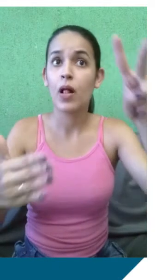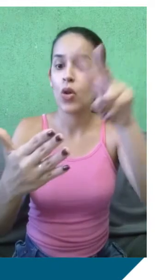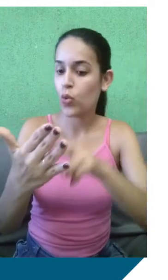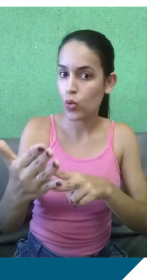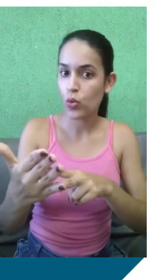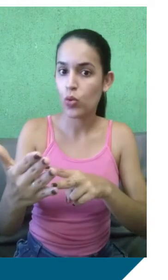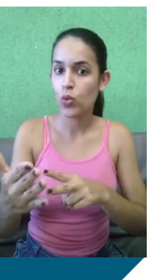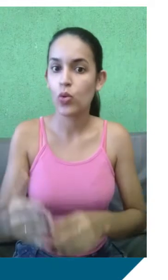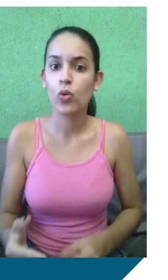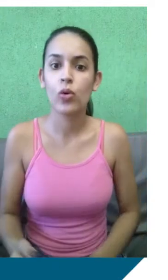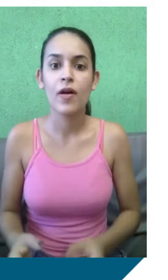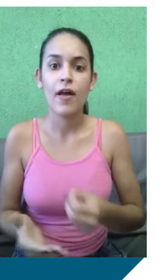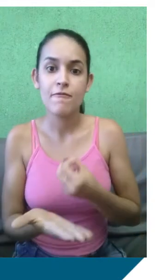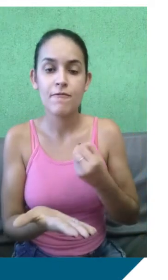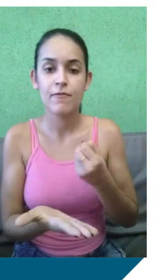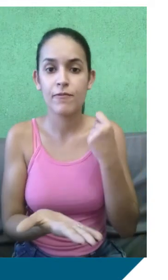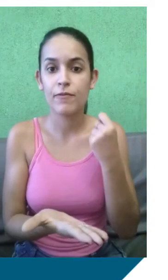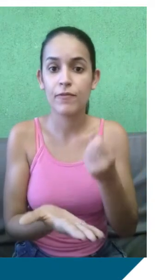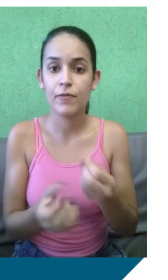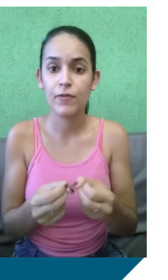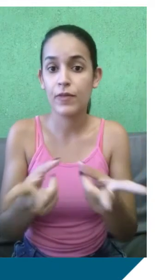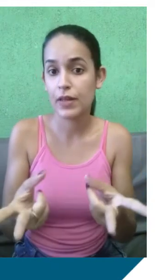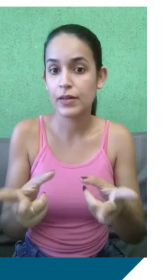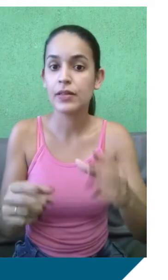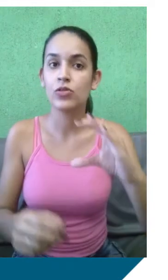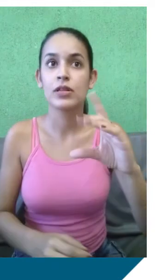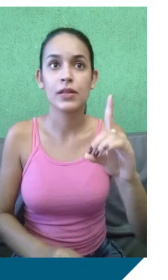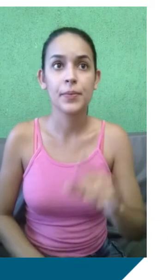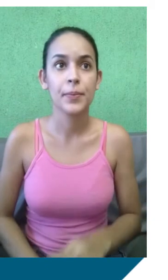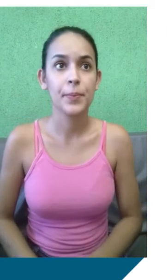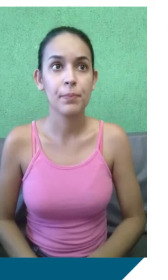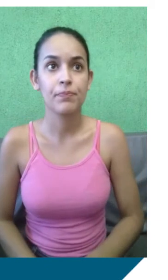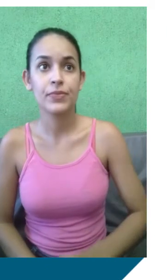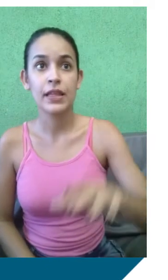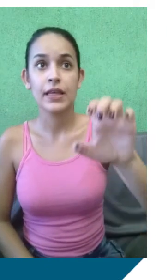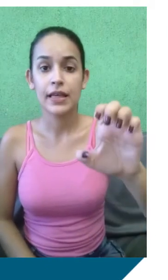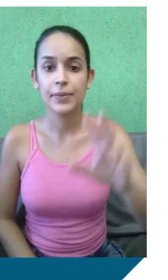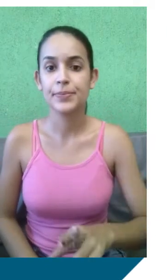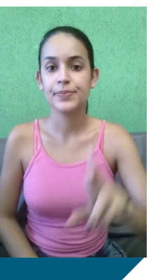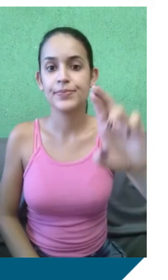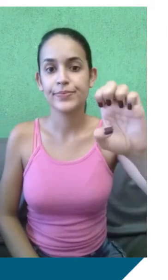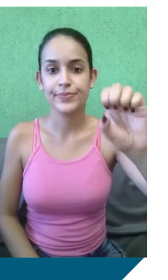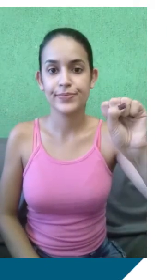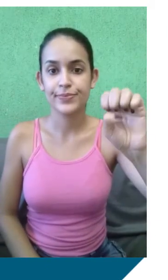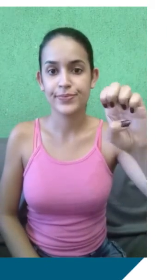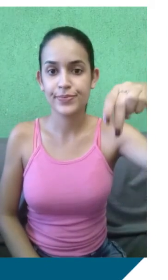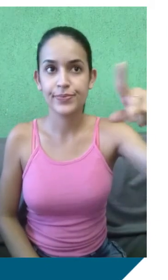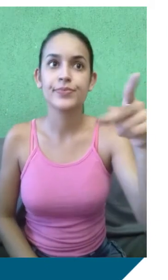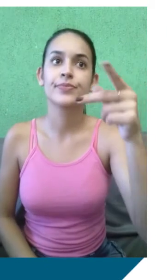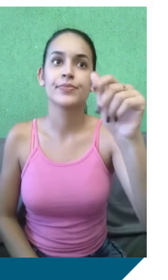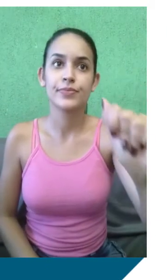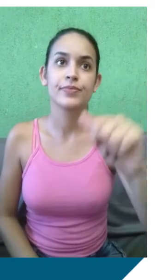a vida da artista. Podemos ver que o texto é composto por 2 pequenos parágrafos. No